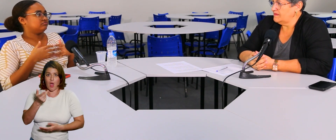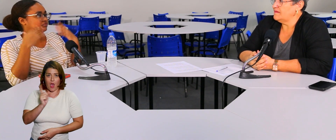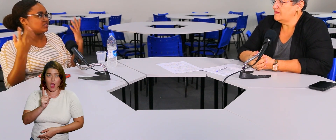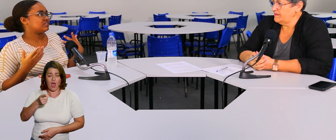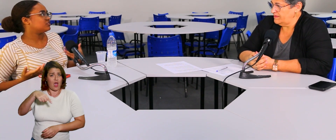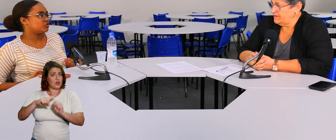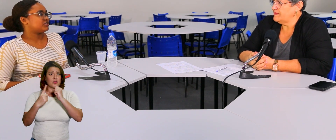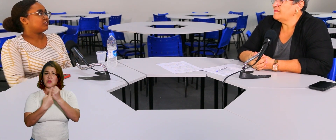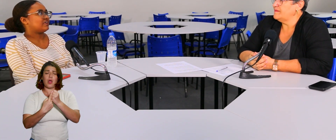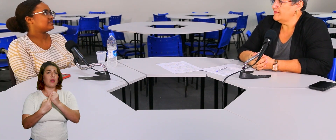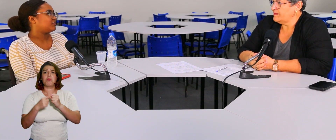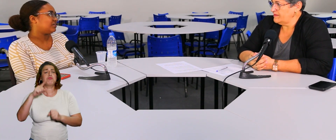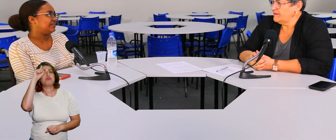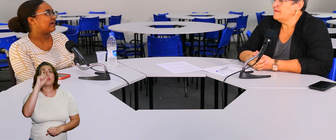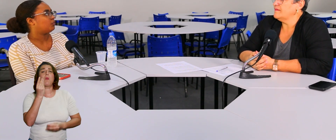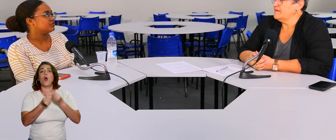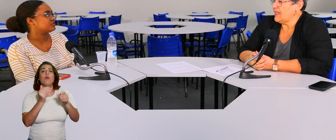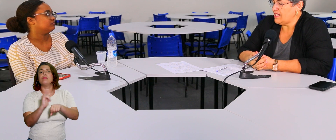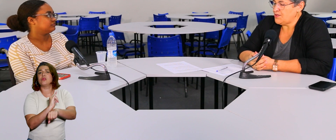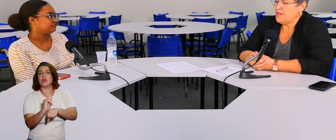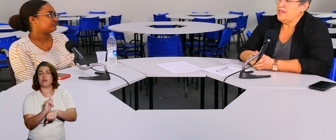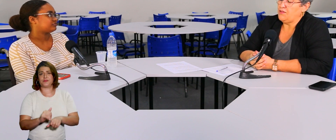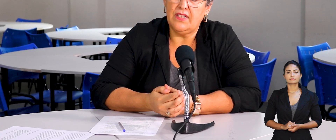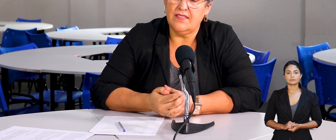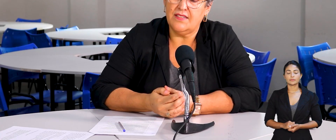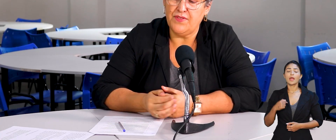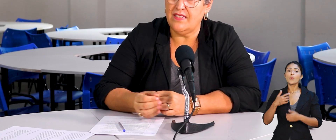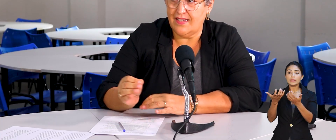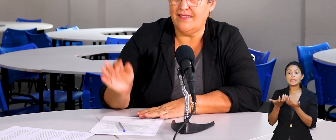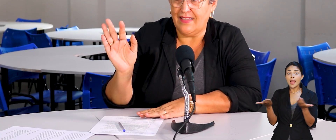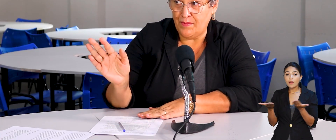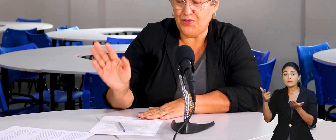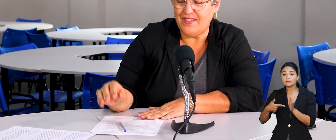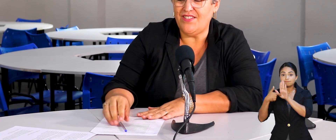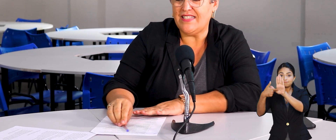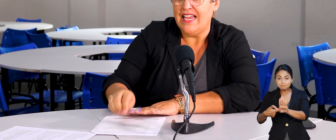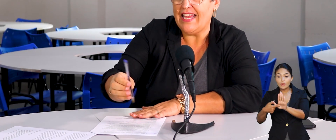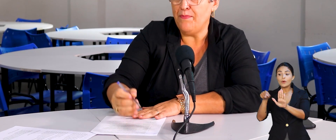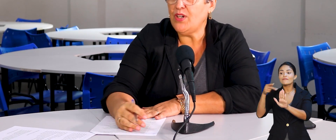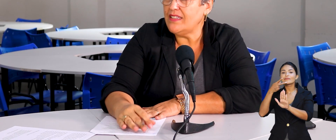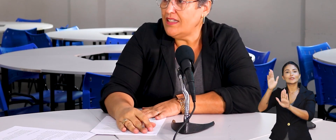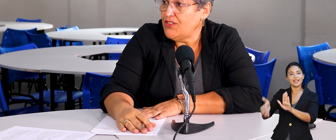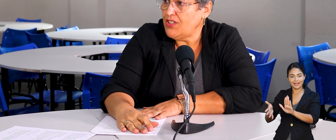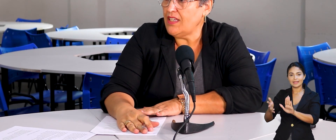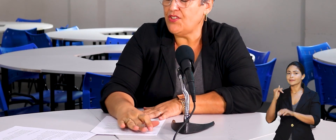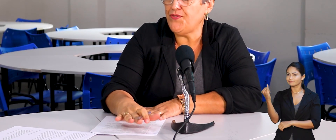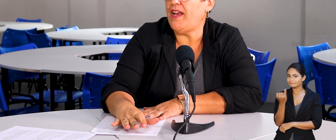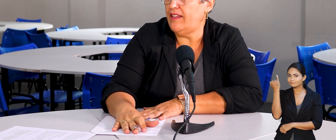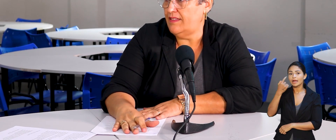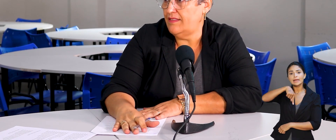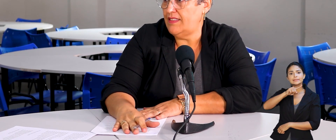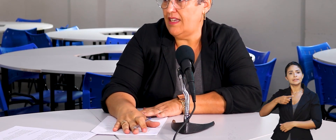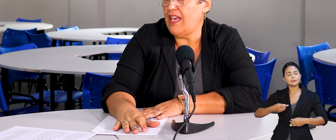a sociedade, no modo geral, não vai saber lidar com isso. É isso. Eu queria que você dissesse exatamente o que você disse. Que é importante que a